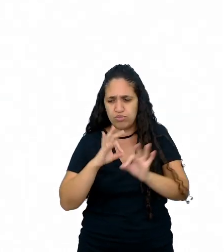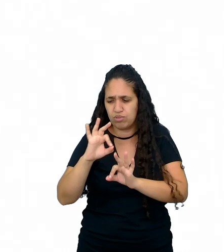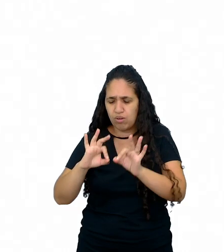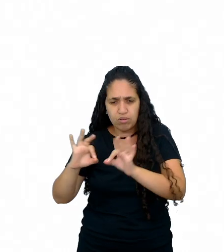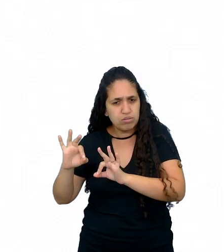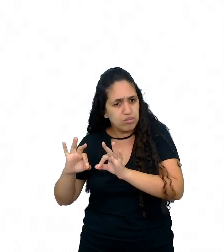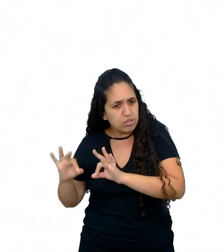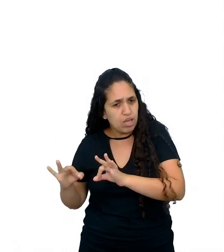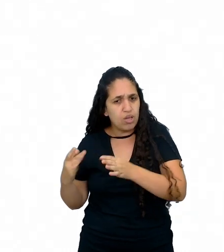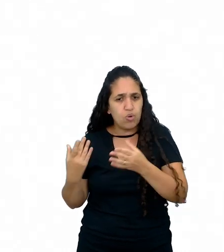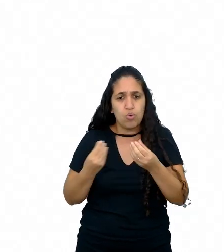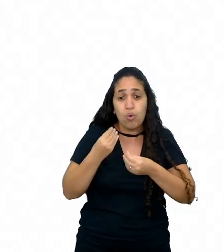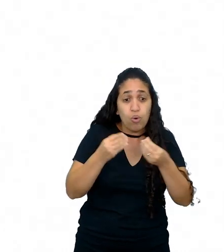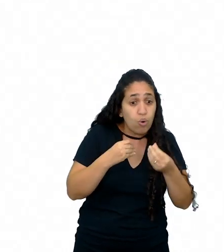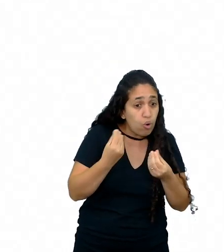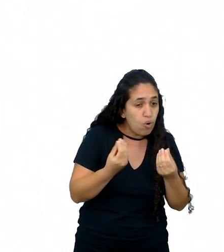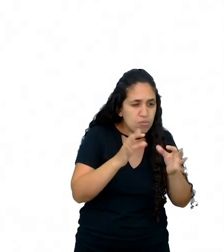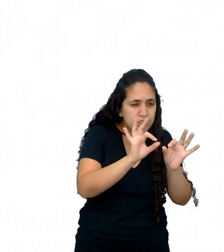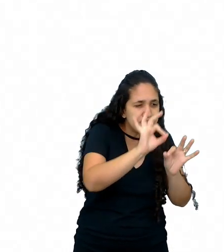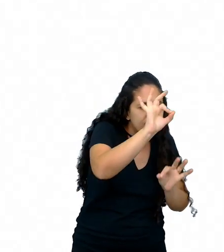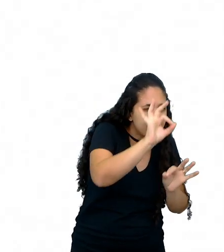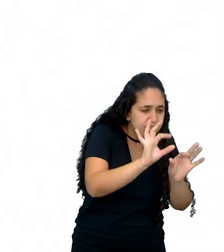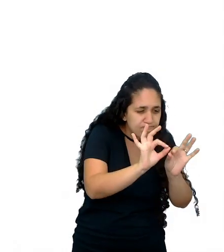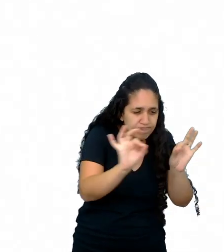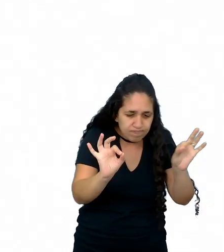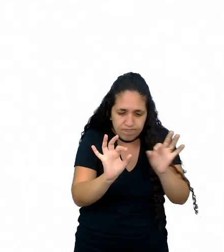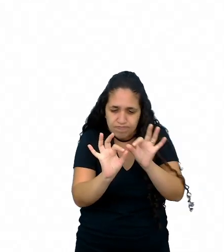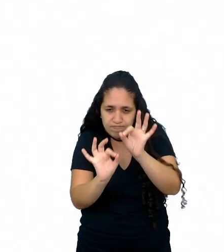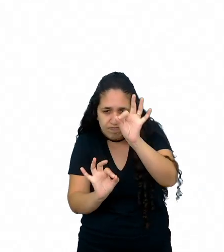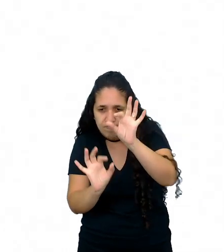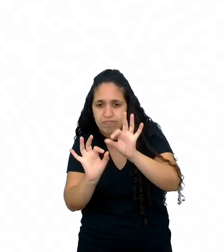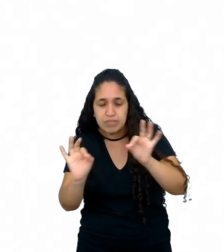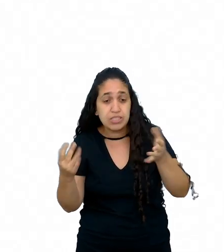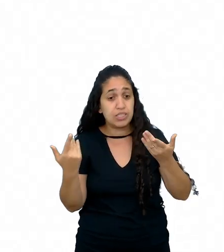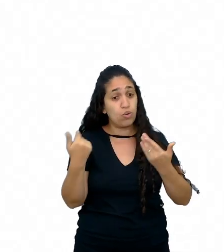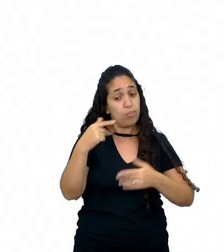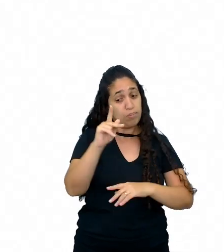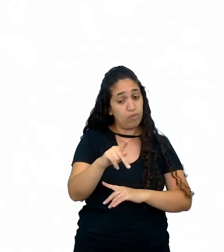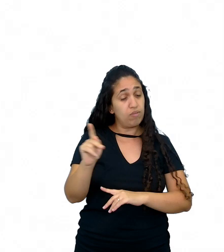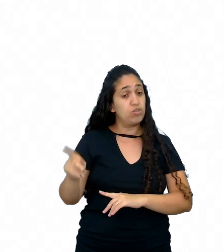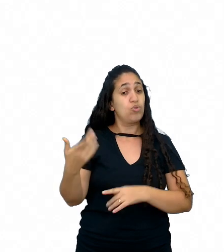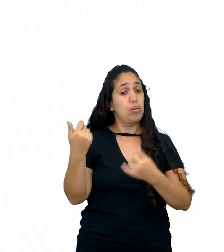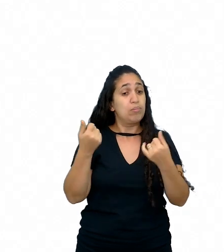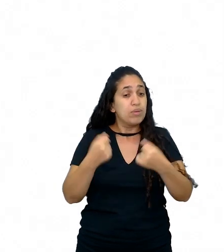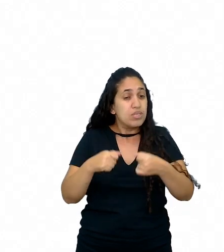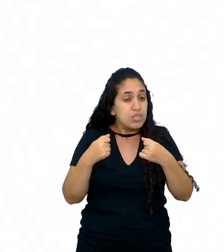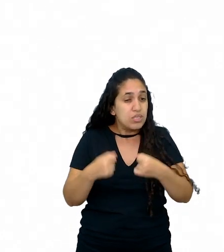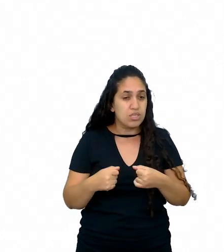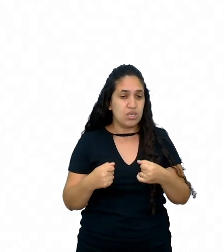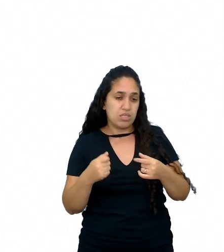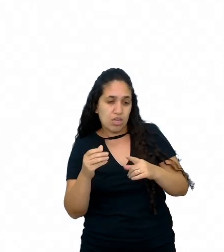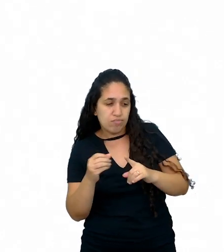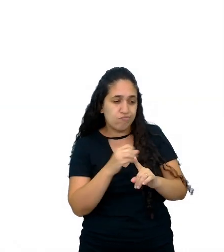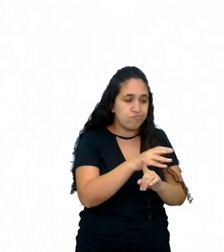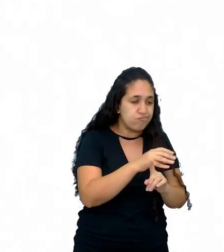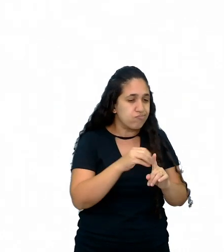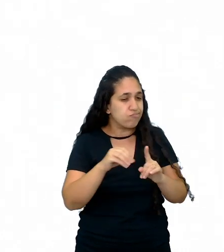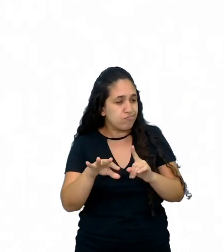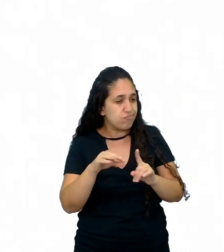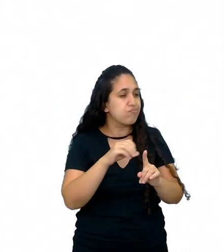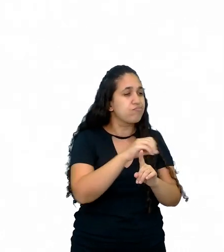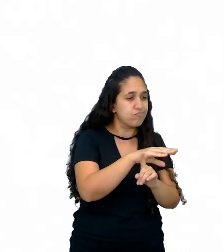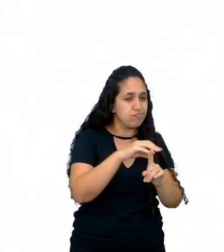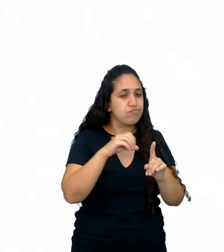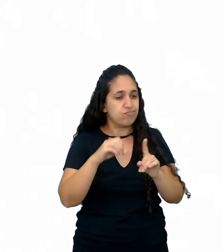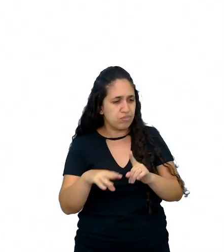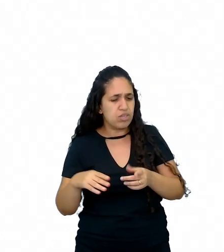teodolito, para sair fazendo algumas medições, né? Então, eu, professor, preciso estar fazendo essa mediação, eu preciso sempre